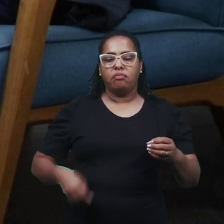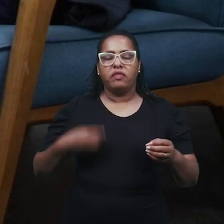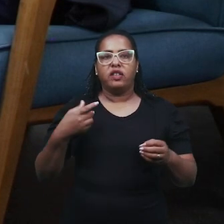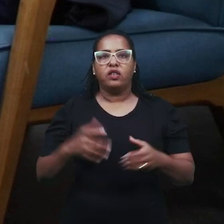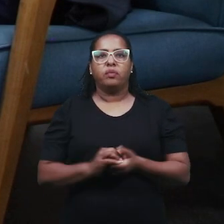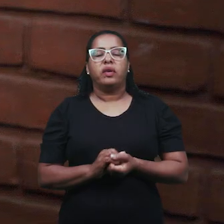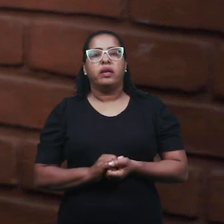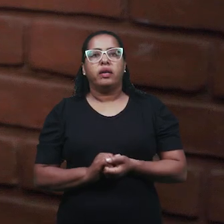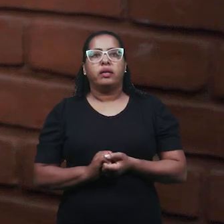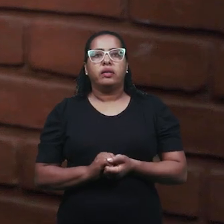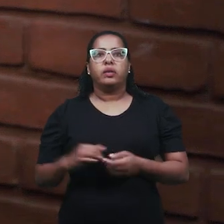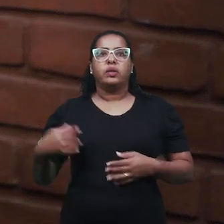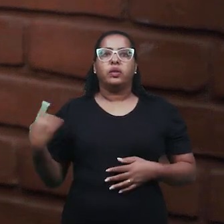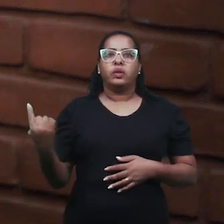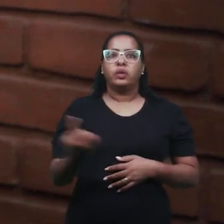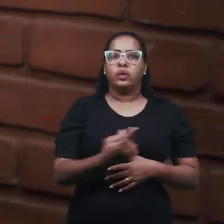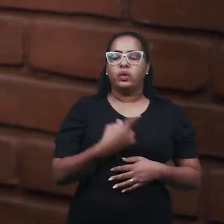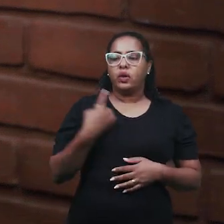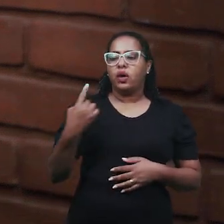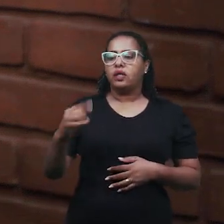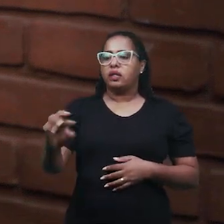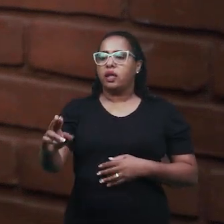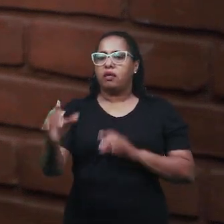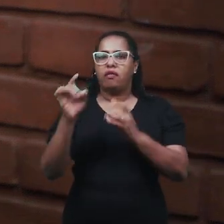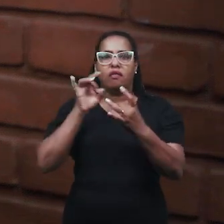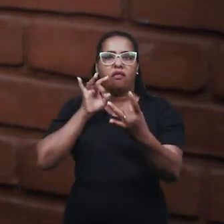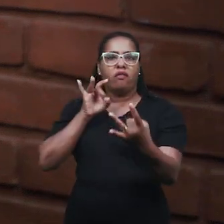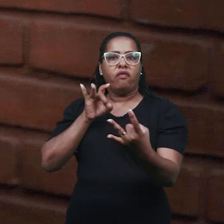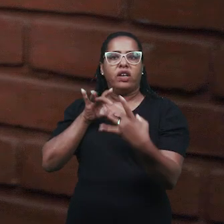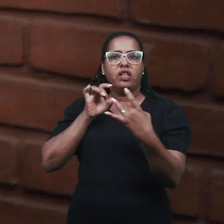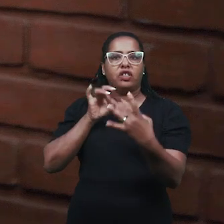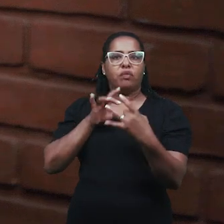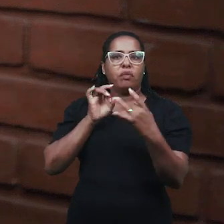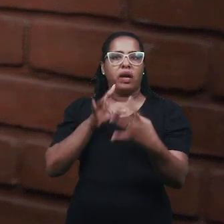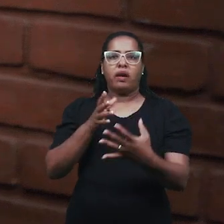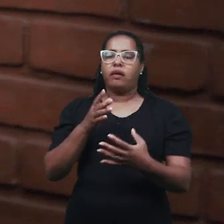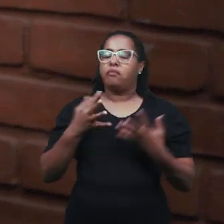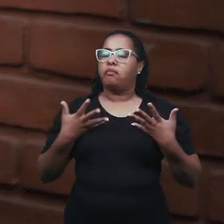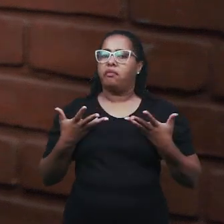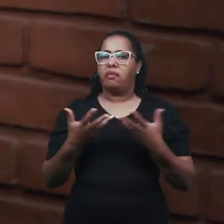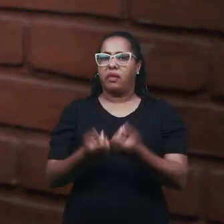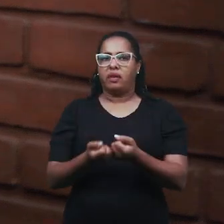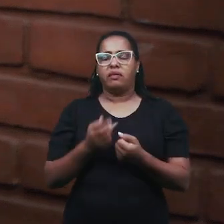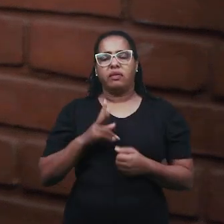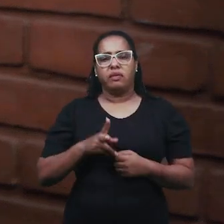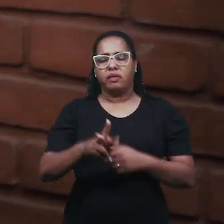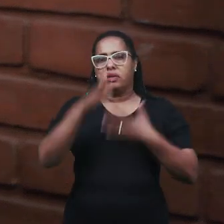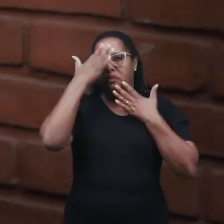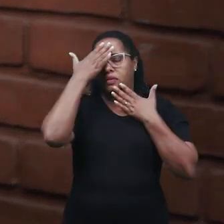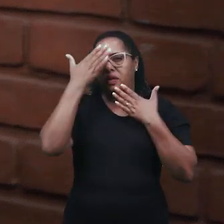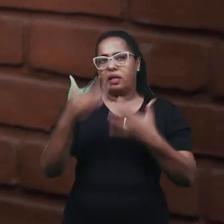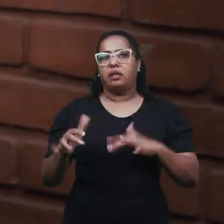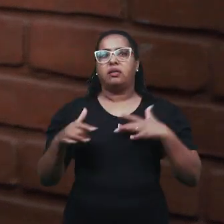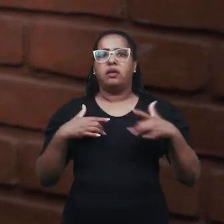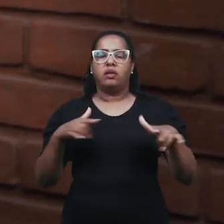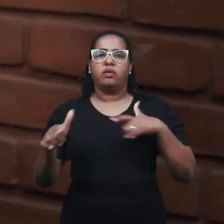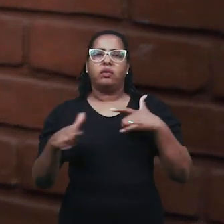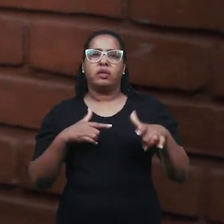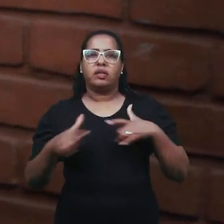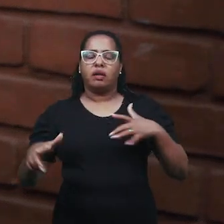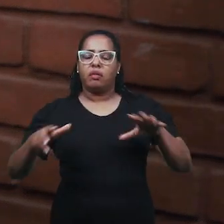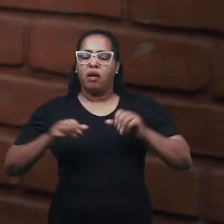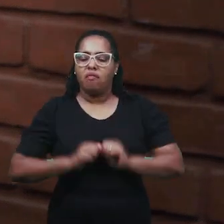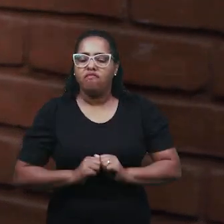YouTube. E nós temos um retorno maravilhoso. As pessoas sempre agradecem, dizem: olha, esse trabalho que vocês fazem